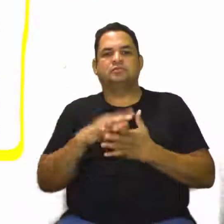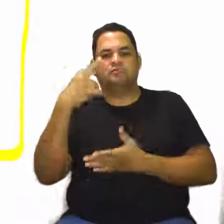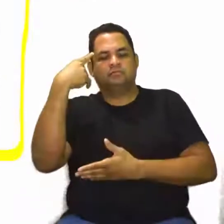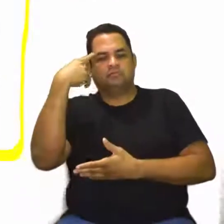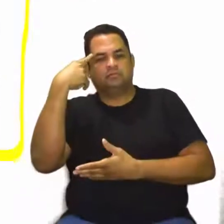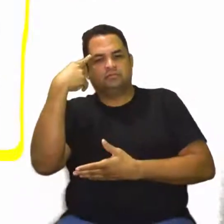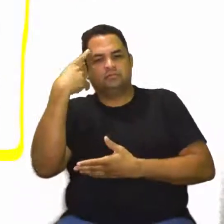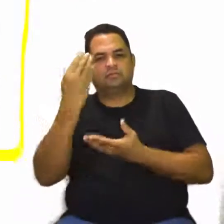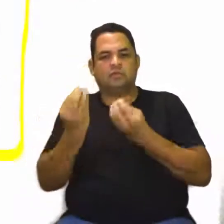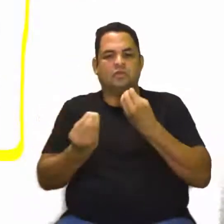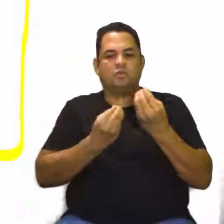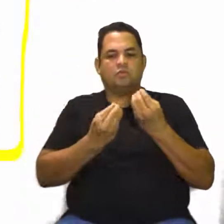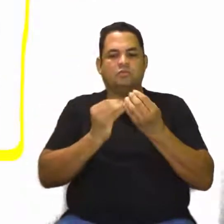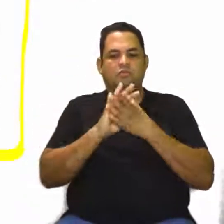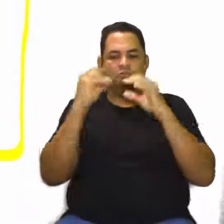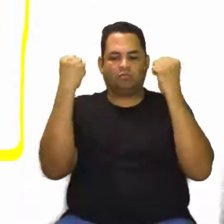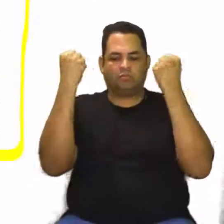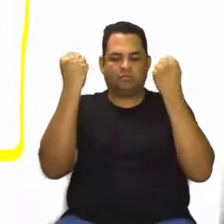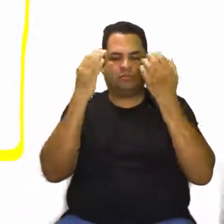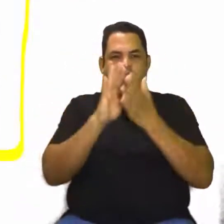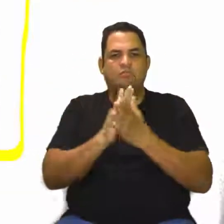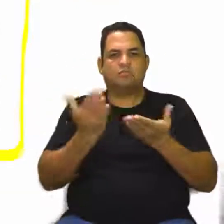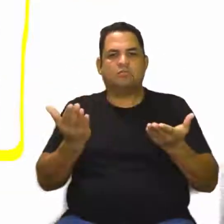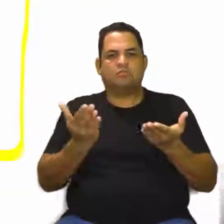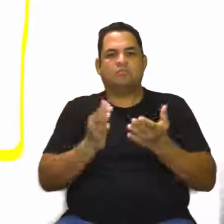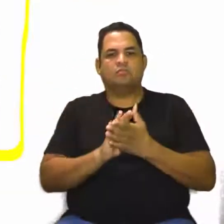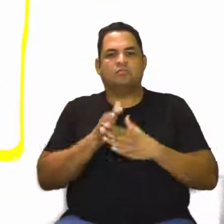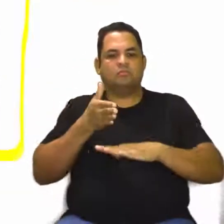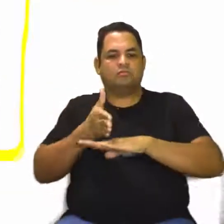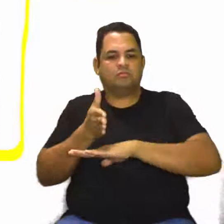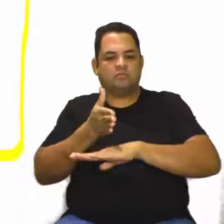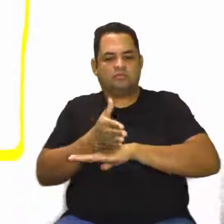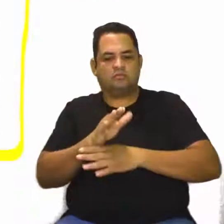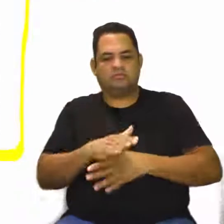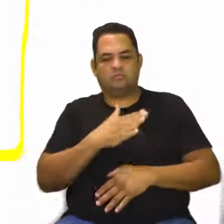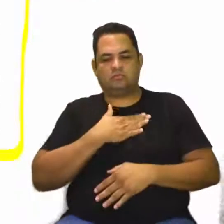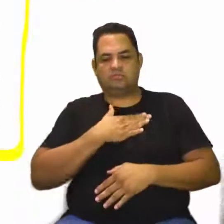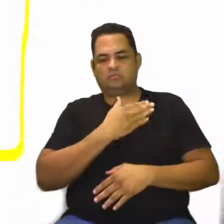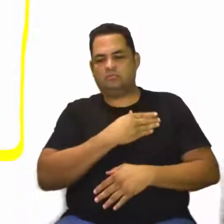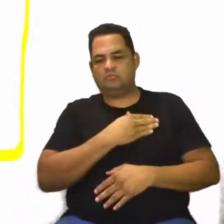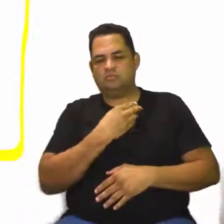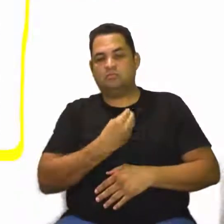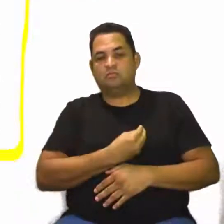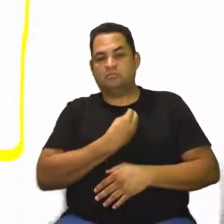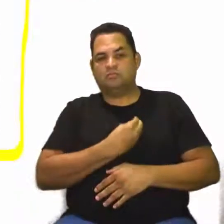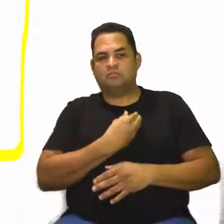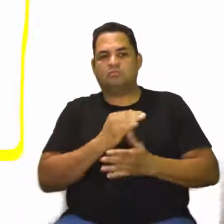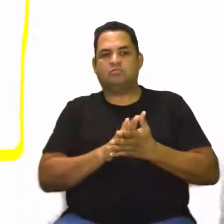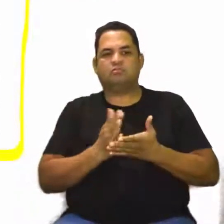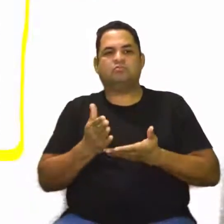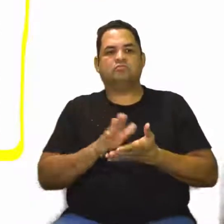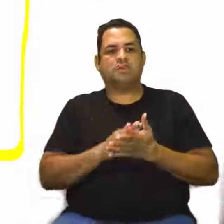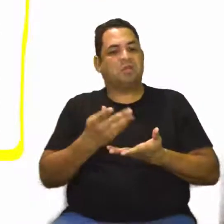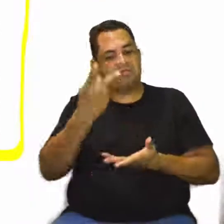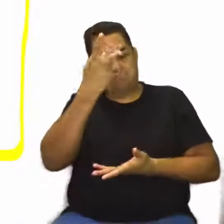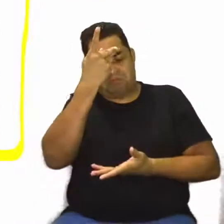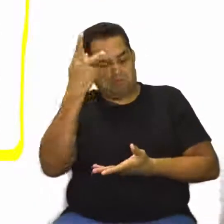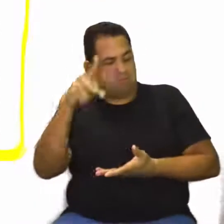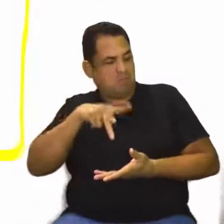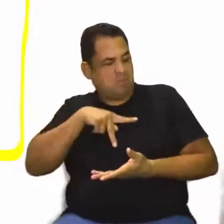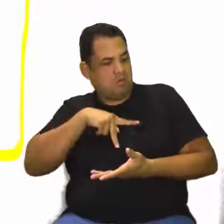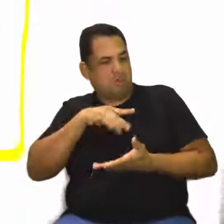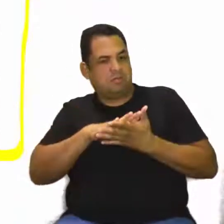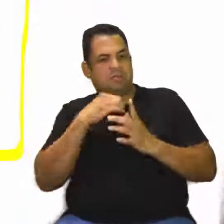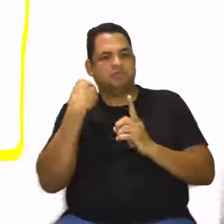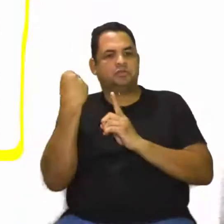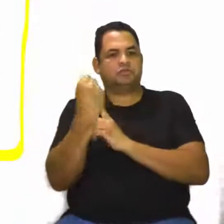pensando aí como que essa atividade física vai participar aí na minha vida, seja numa dimensão pessoal,